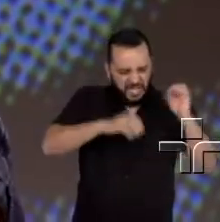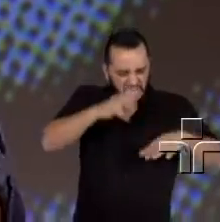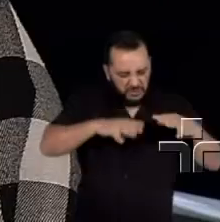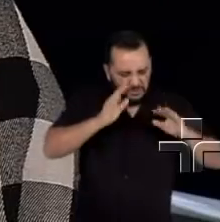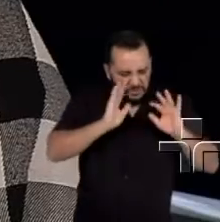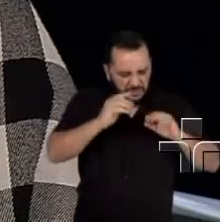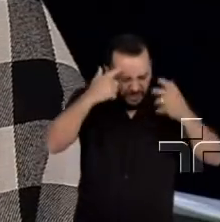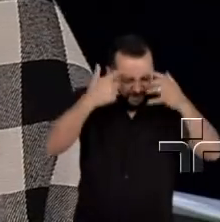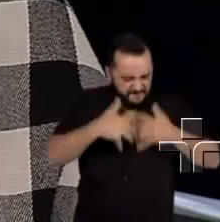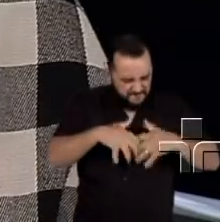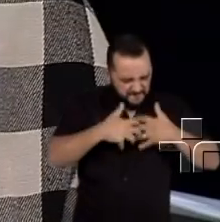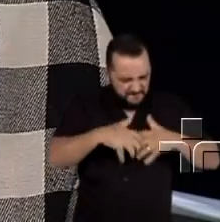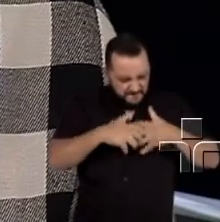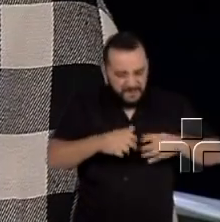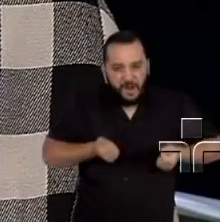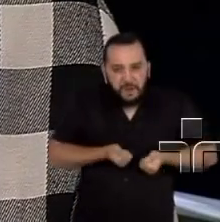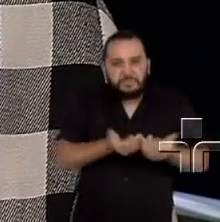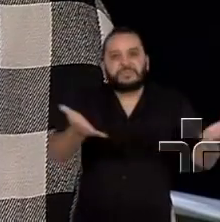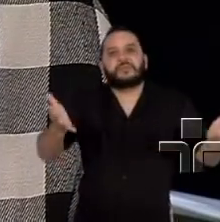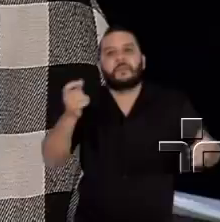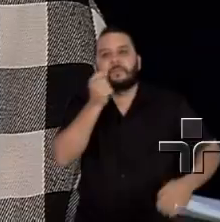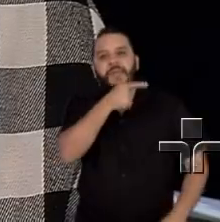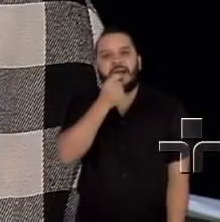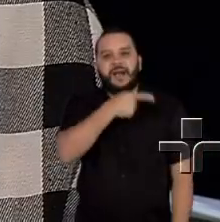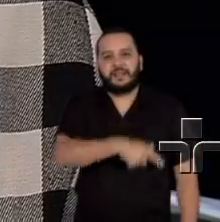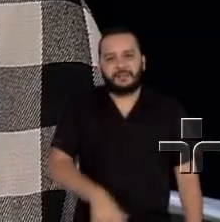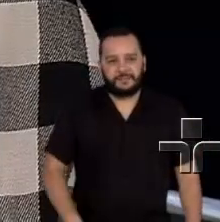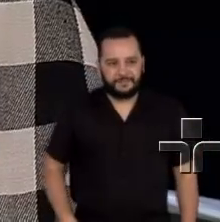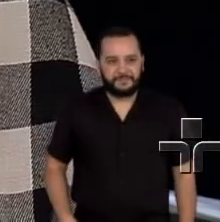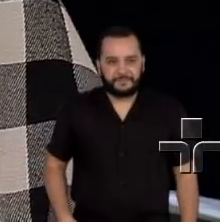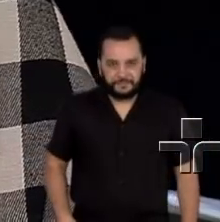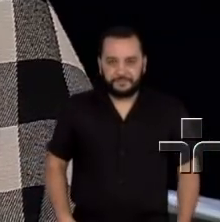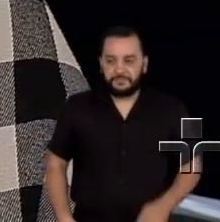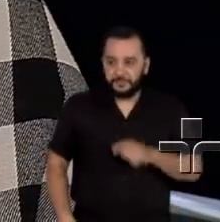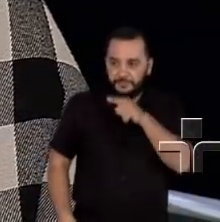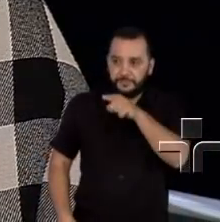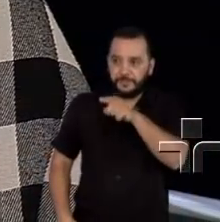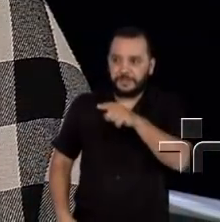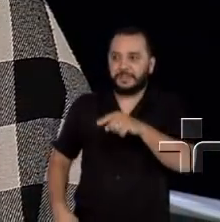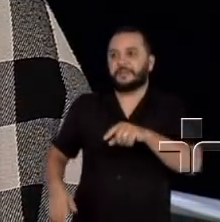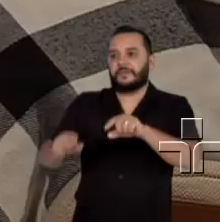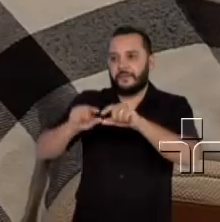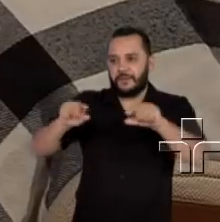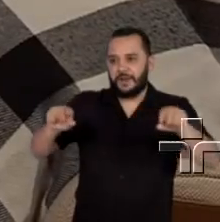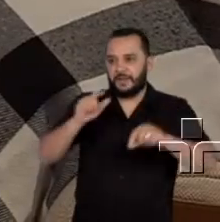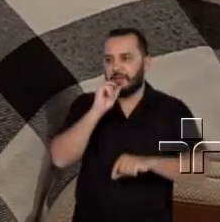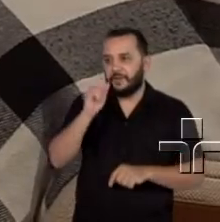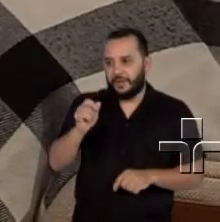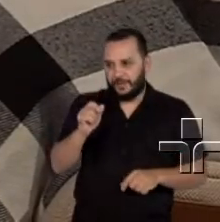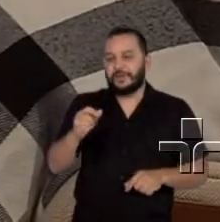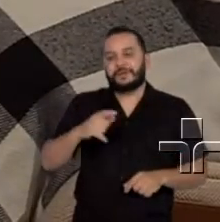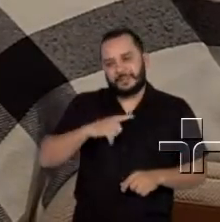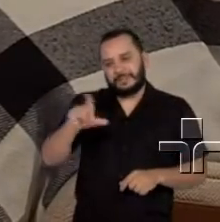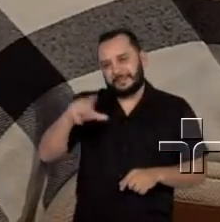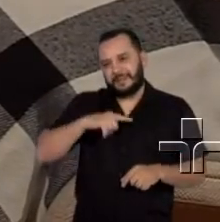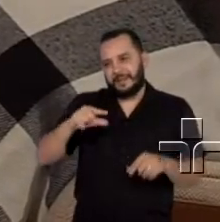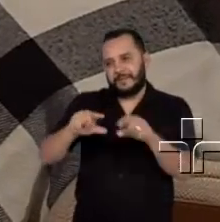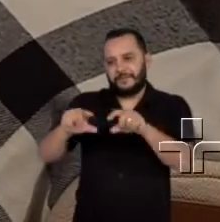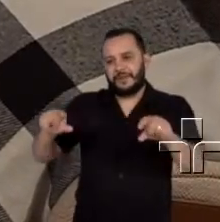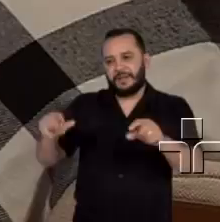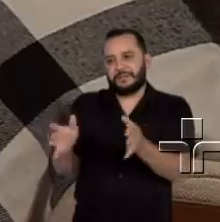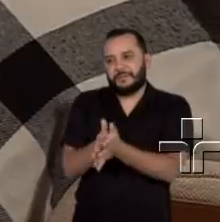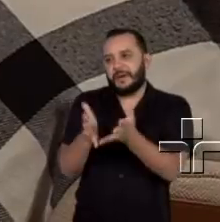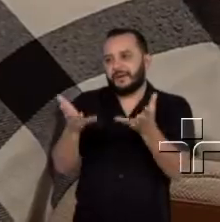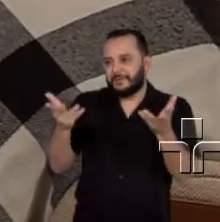processá-lo. Miguel, há pouco tempo você disse uma frase, dentre as muitas frases maravilhosas